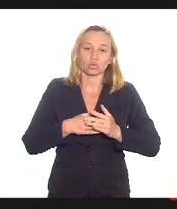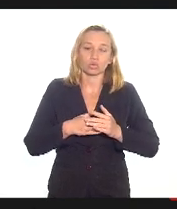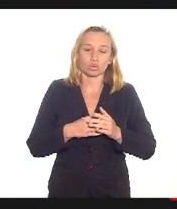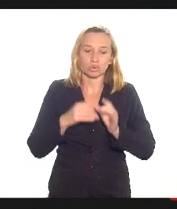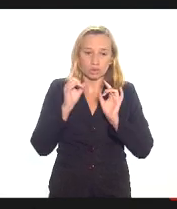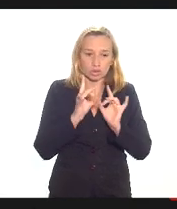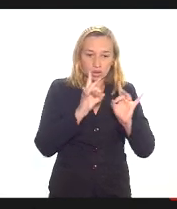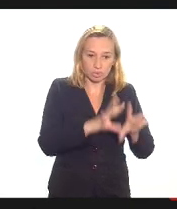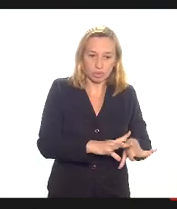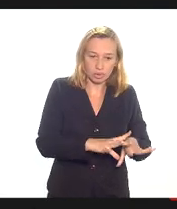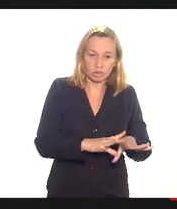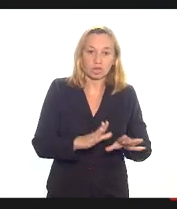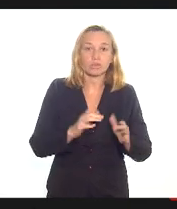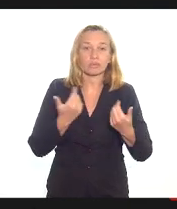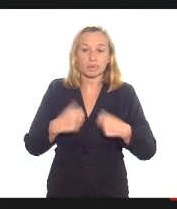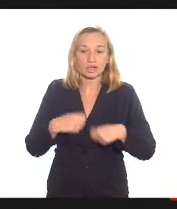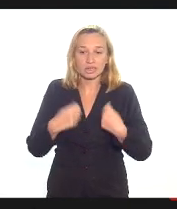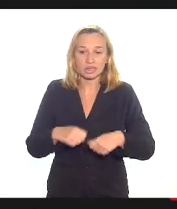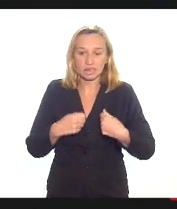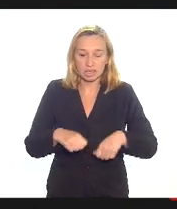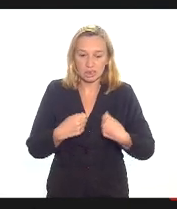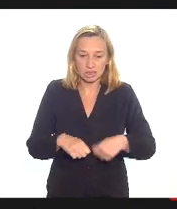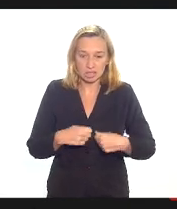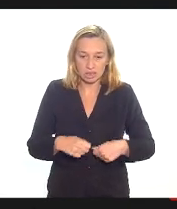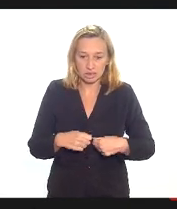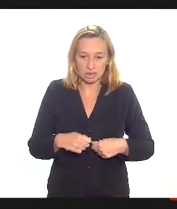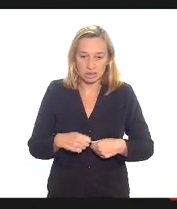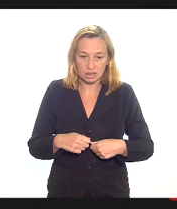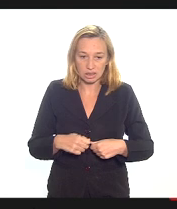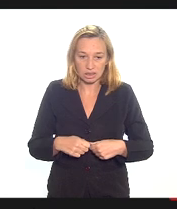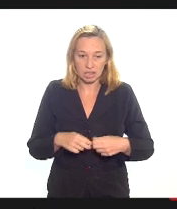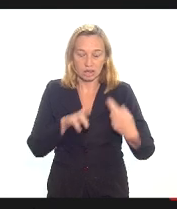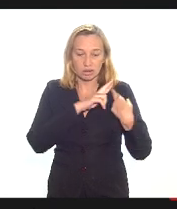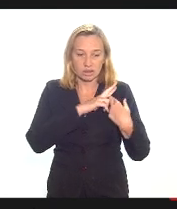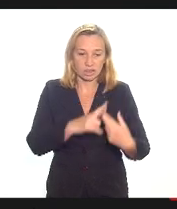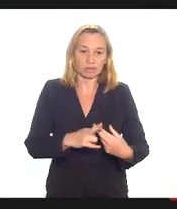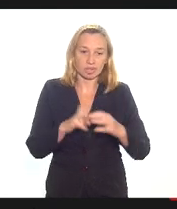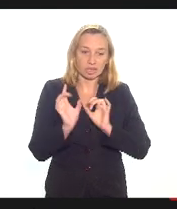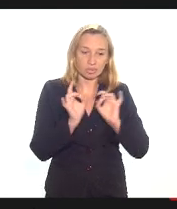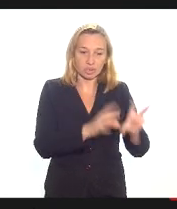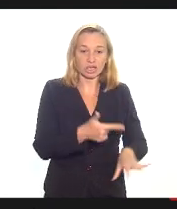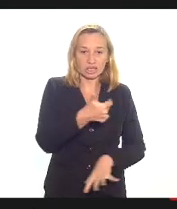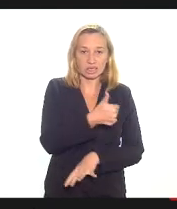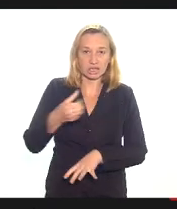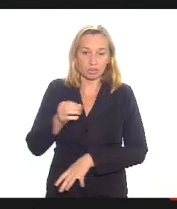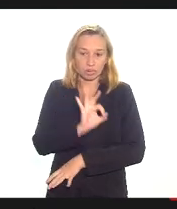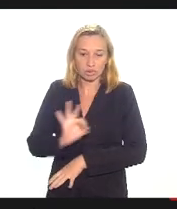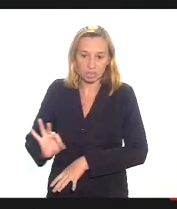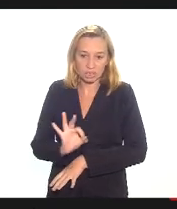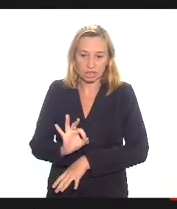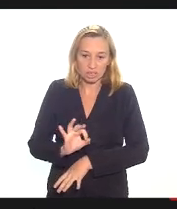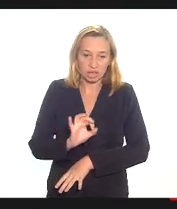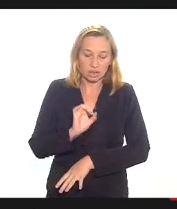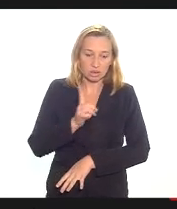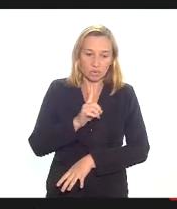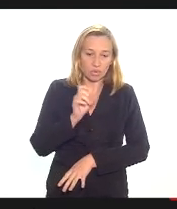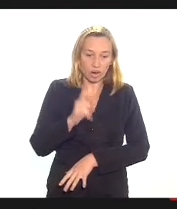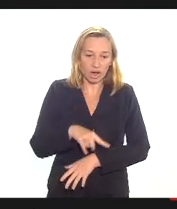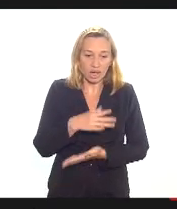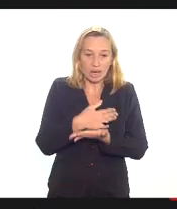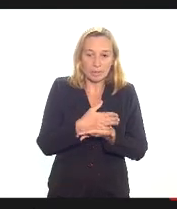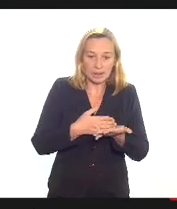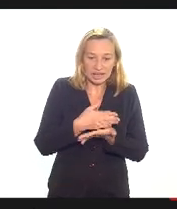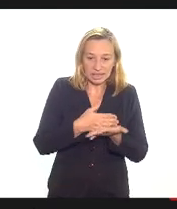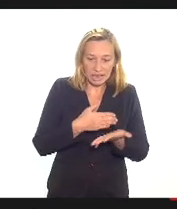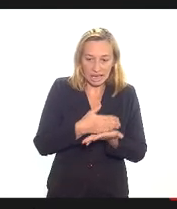de abandono. Ele precisa dar garantias reais de abandono, de 100%. Ele não vai ser do pedaço